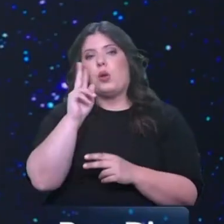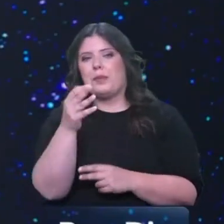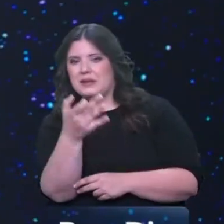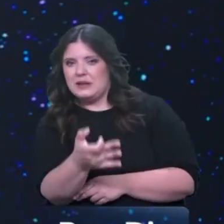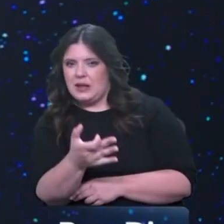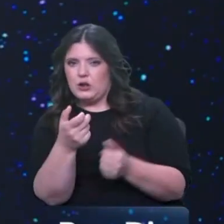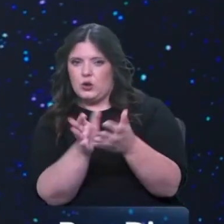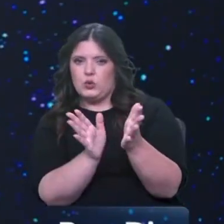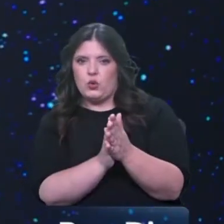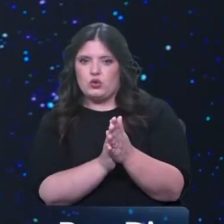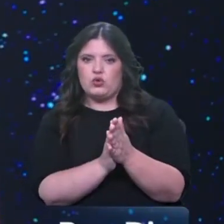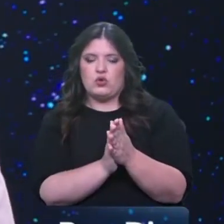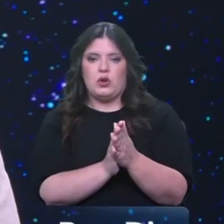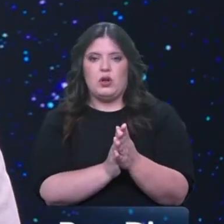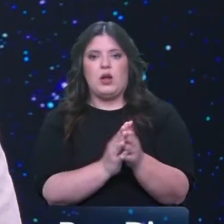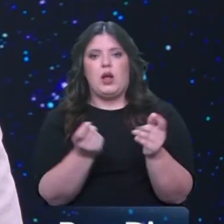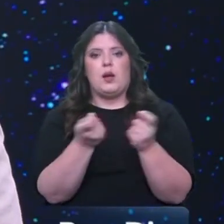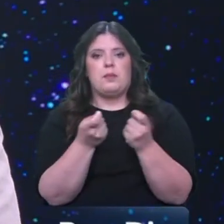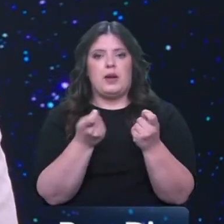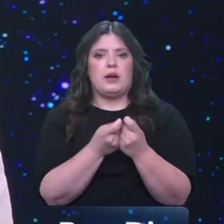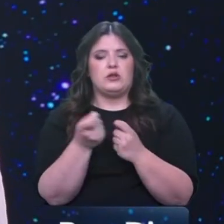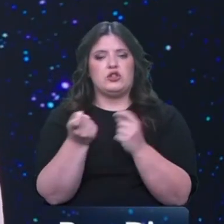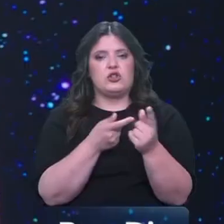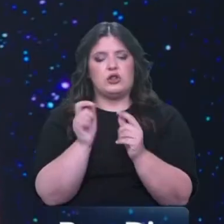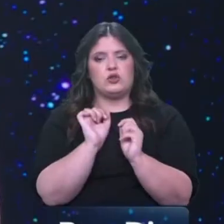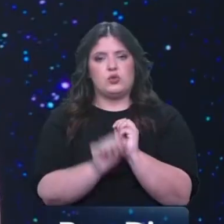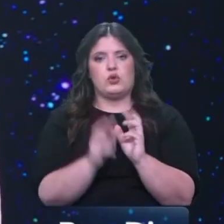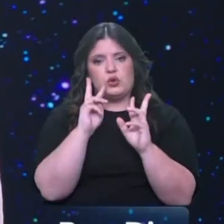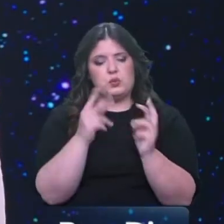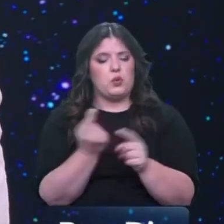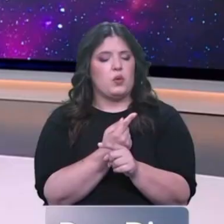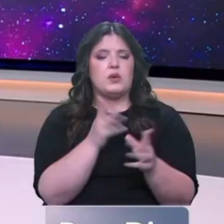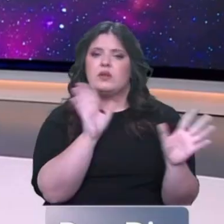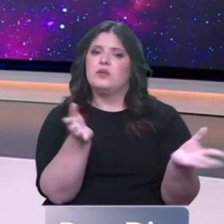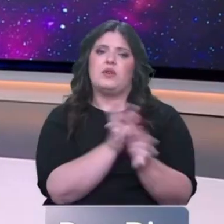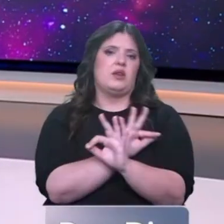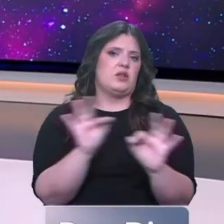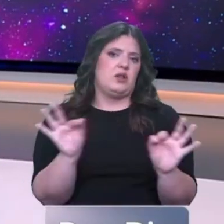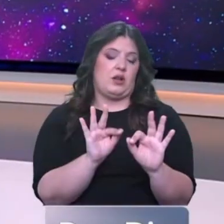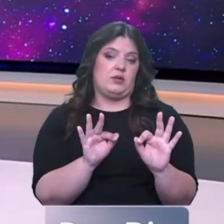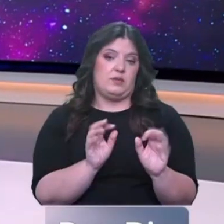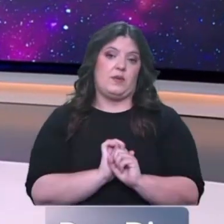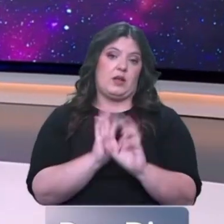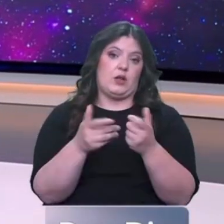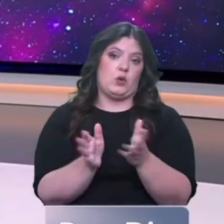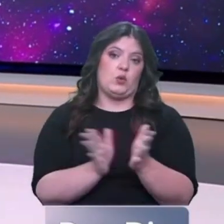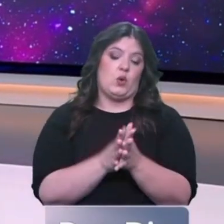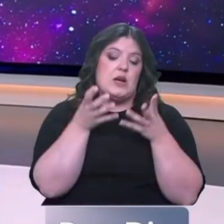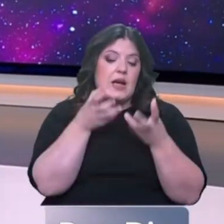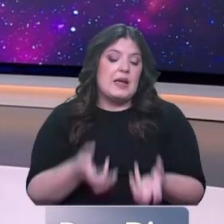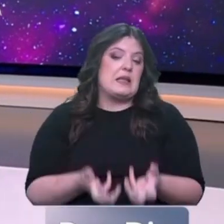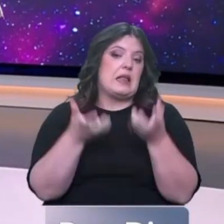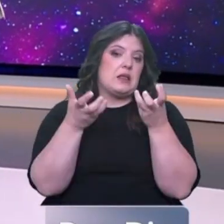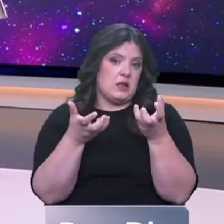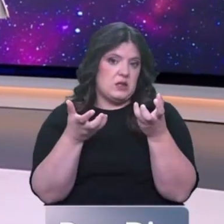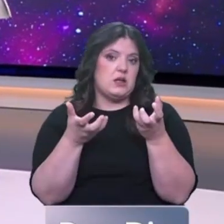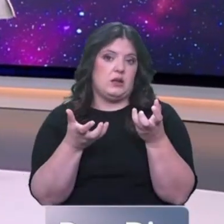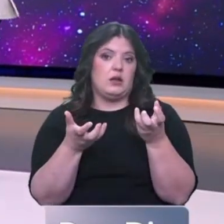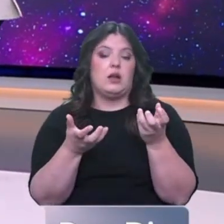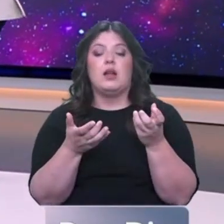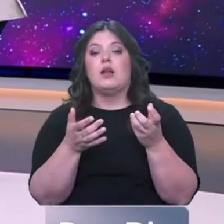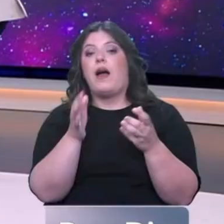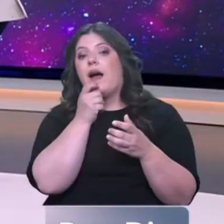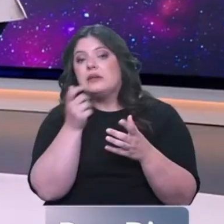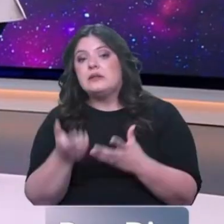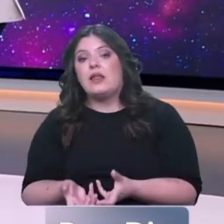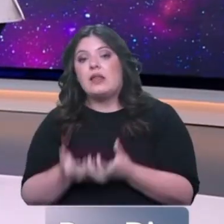todos Júpiter quentes, todos muito próximos das suas estrelas. E descobriu uma coisa fascinante, que é, obviamente, todos eles muito quentes. Quanto mais quente